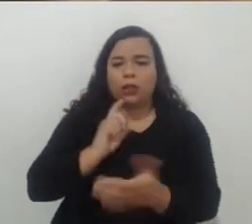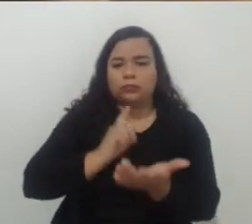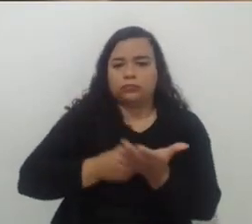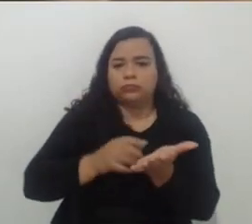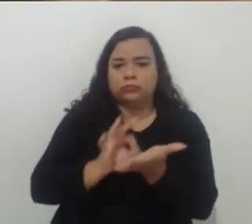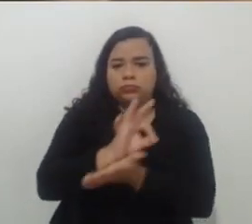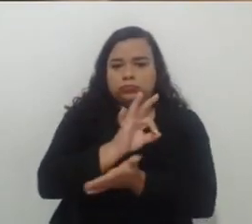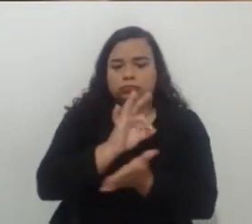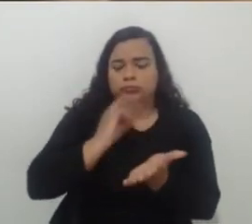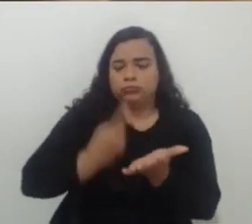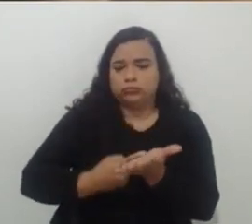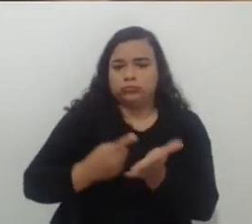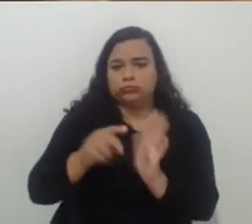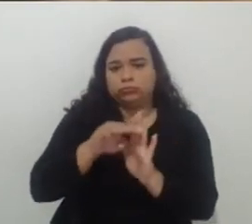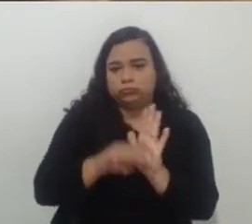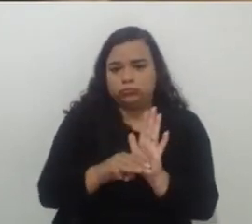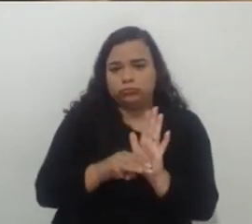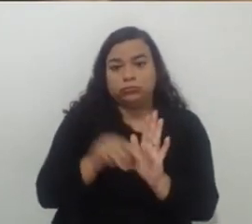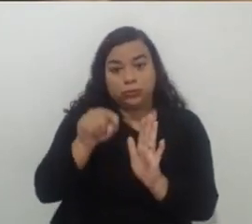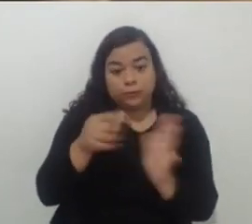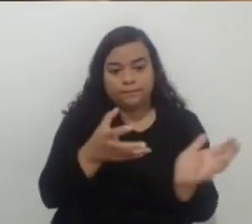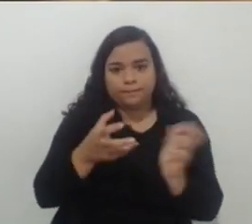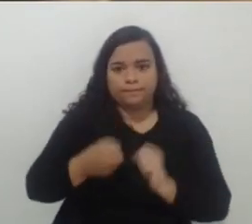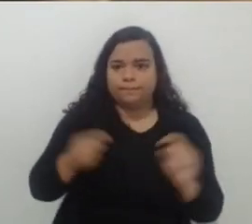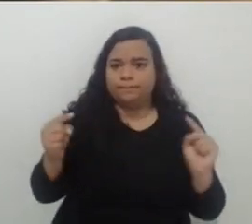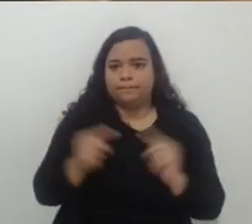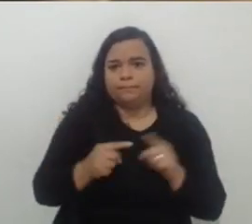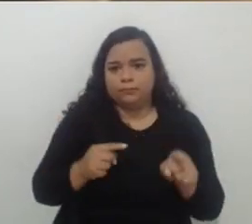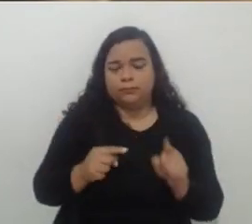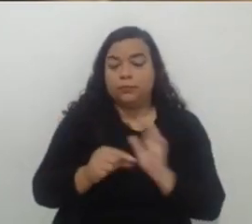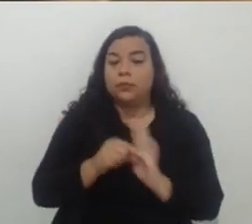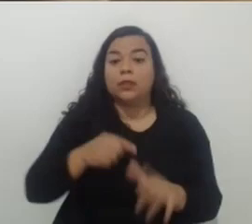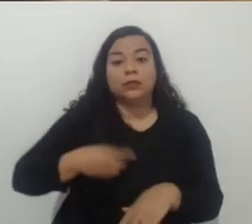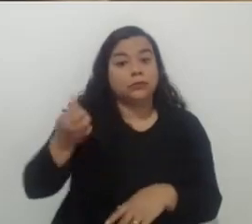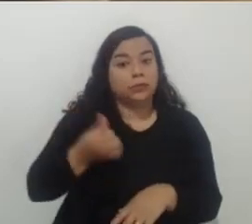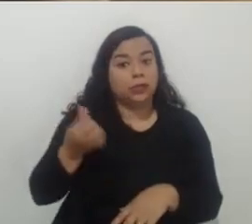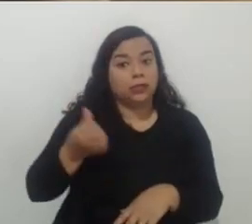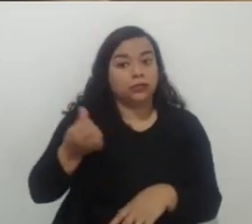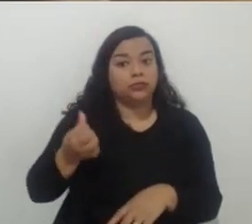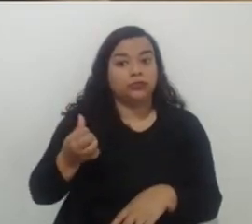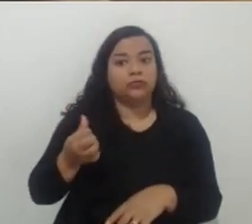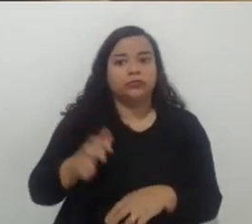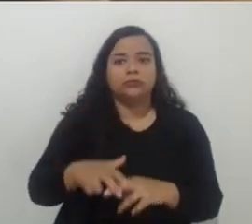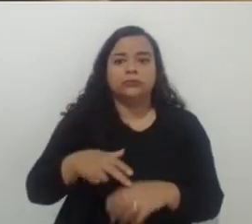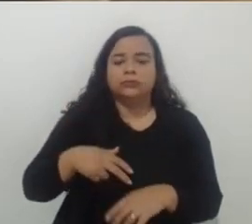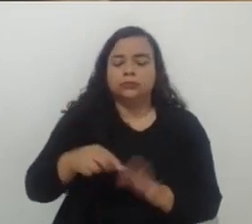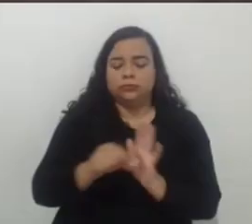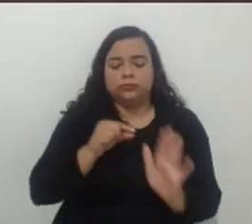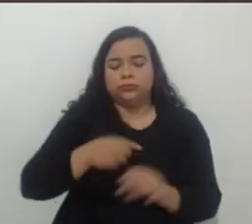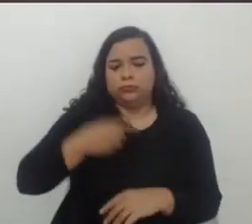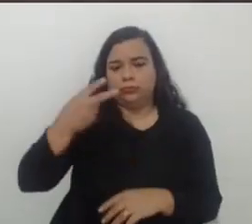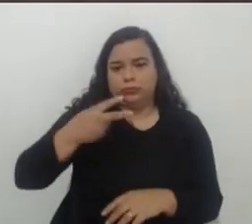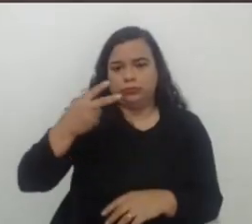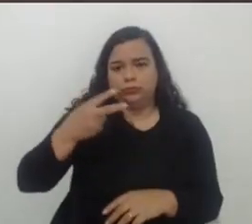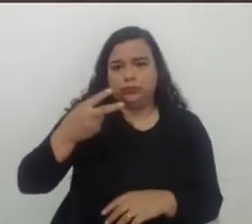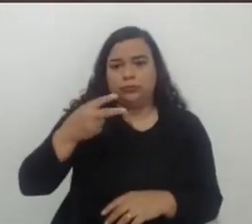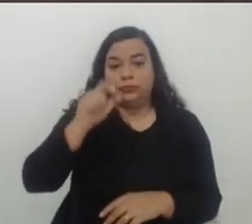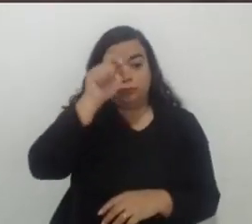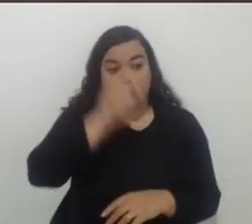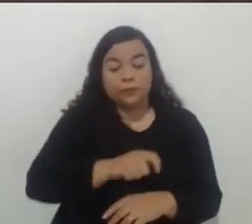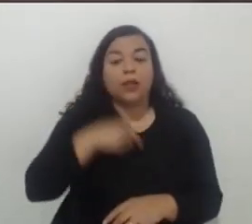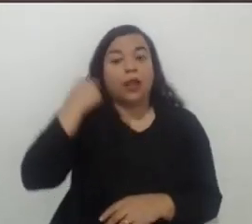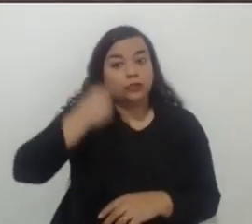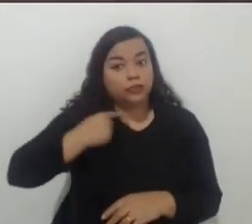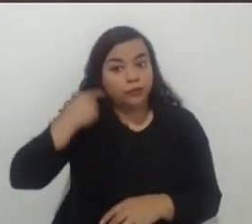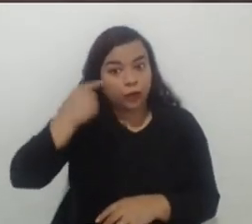por doutor Enilton à época. O parágrafo 6º da cláusula 2ª, o advogado, novamente em caixa alta e em negrito, e